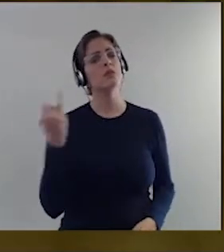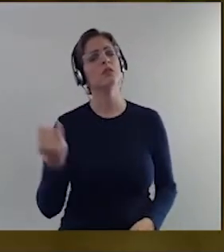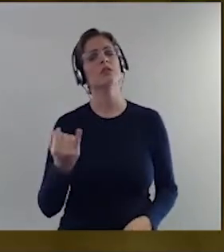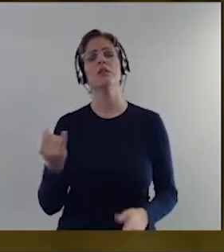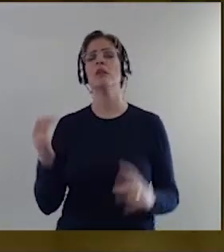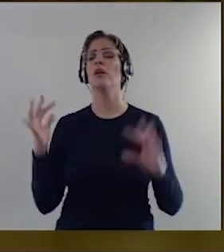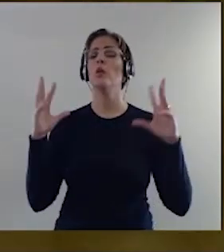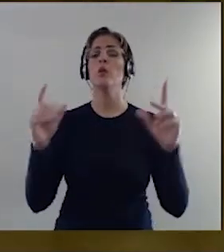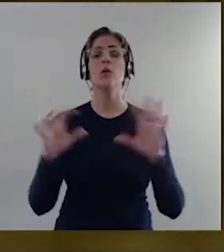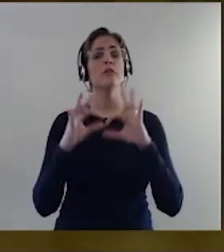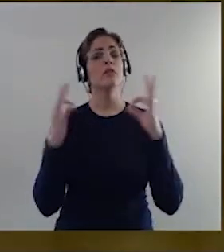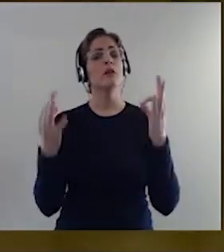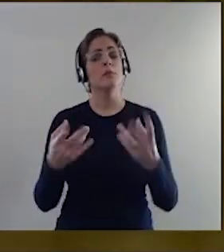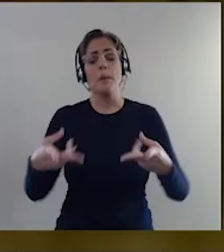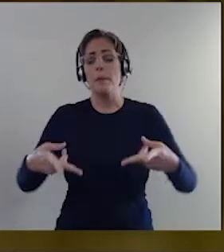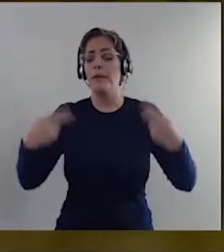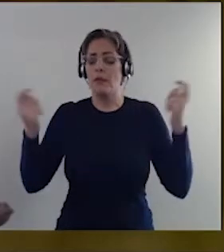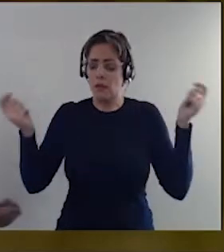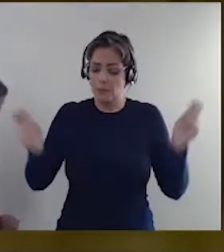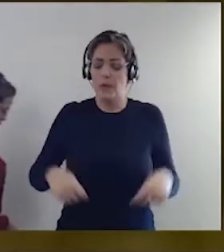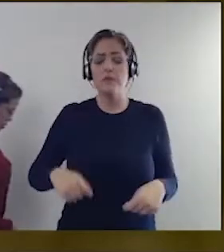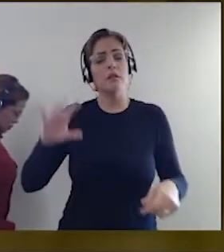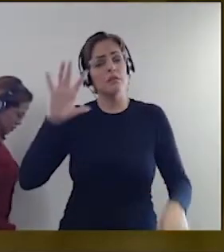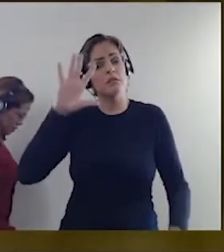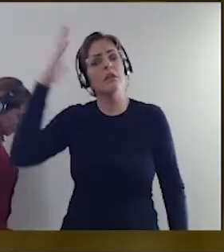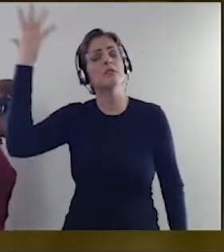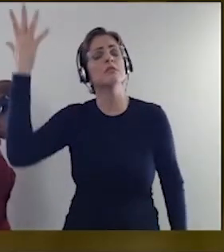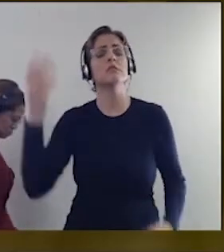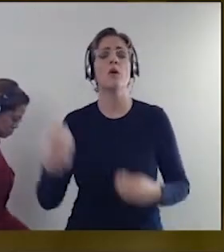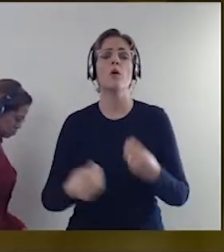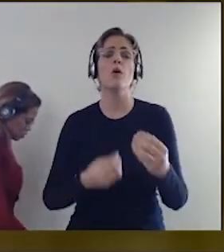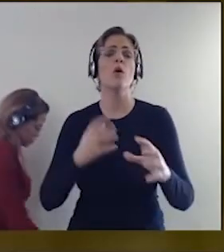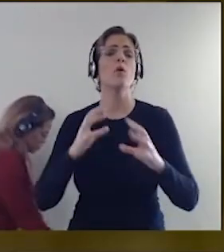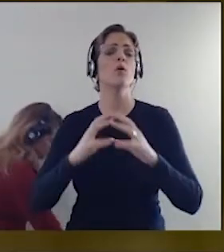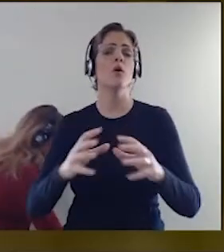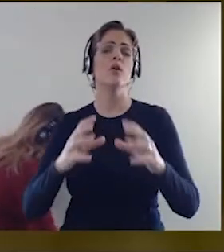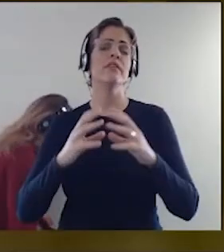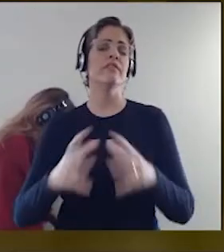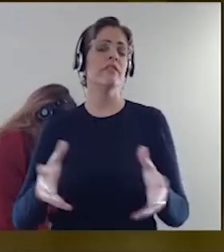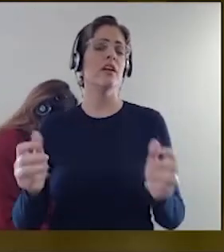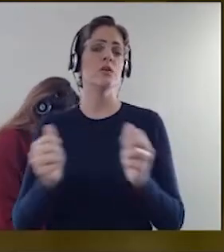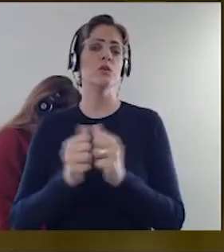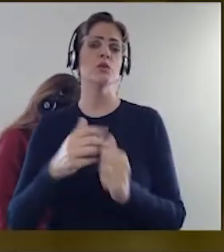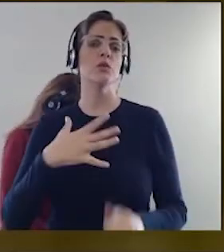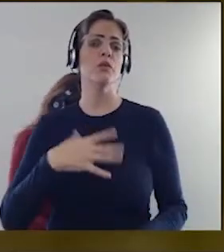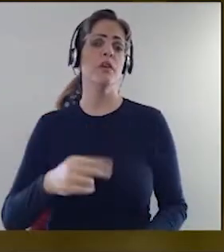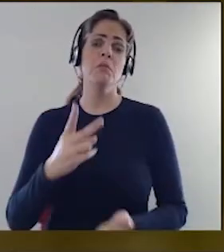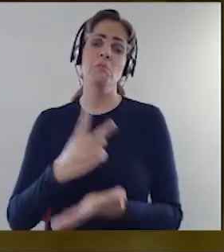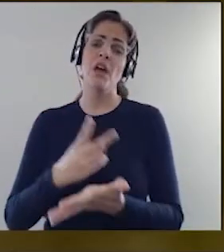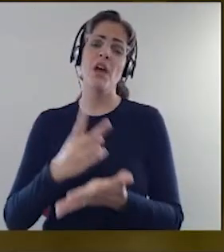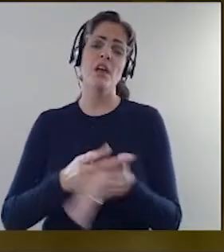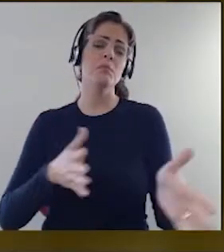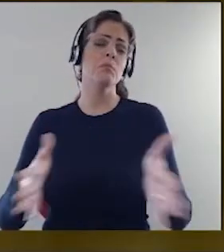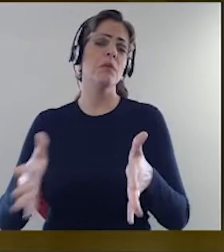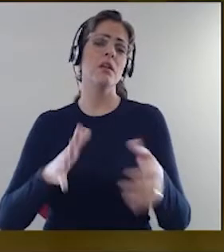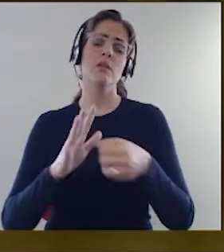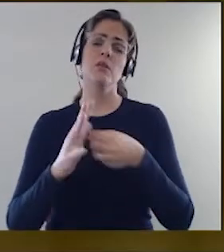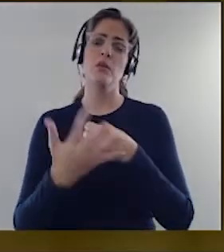têm o poder de tomar a decisão de como conviverão com os seus filhos, mesmo em tempos de